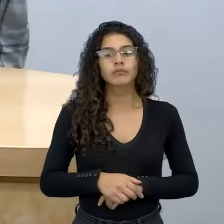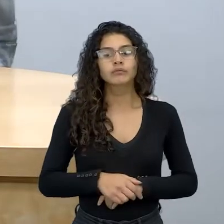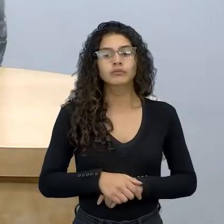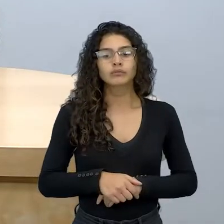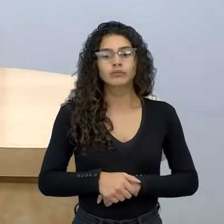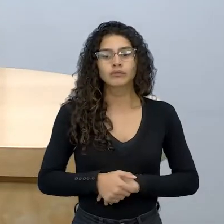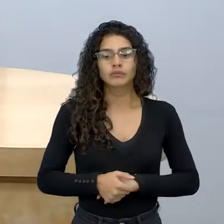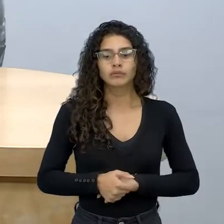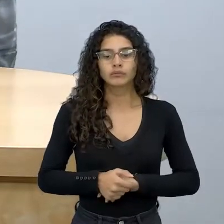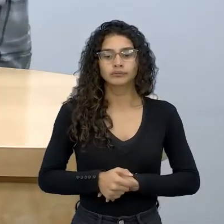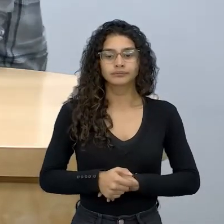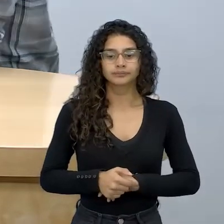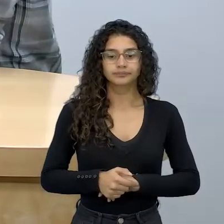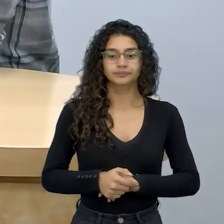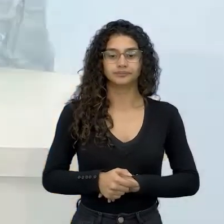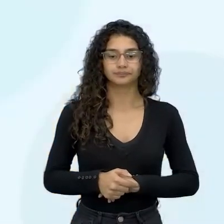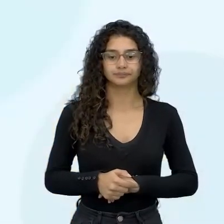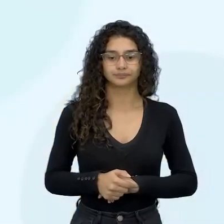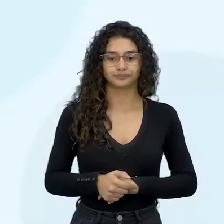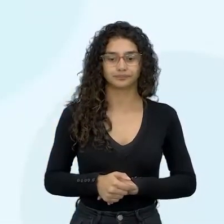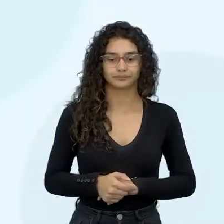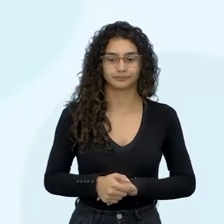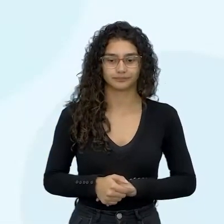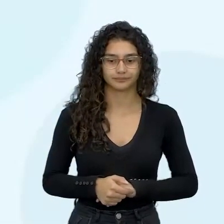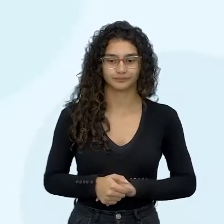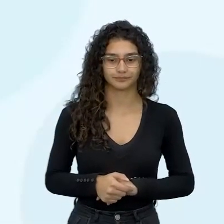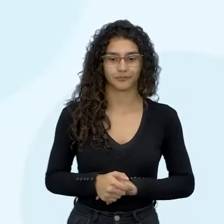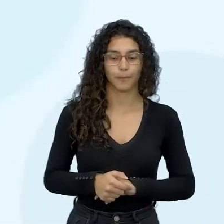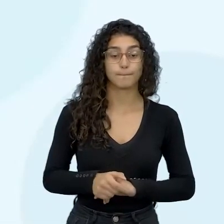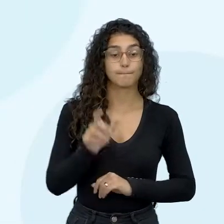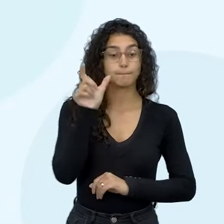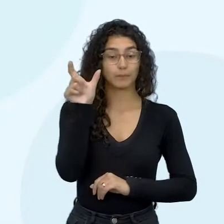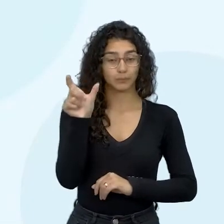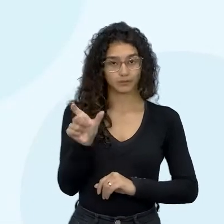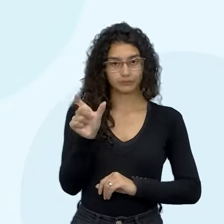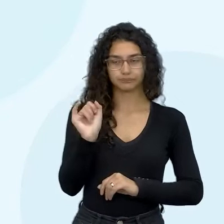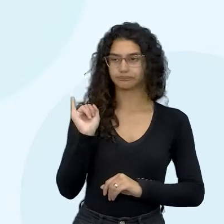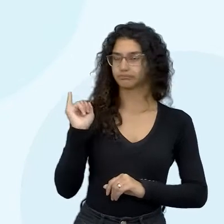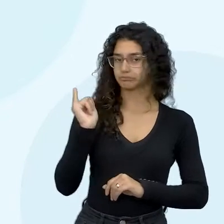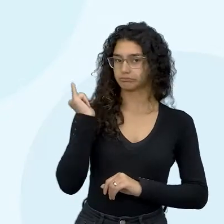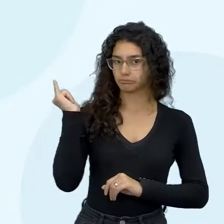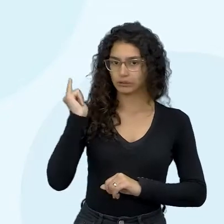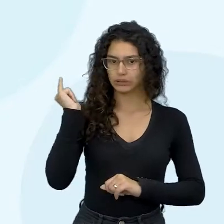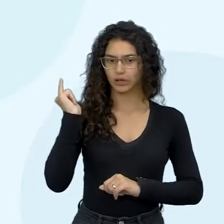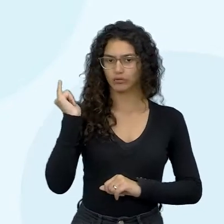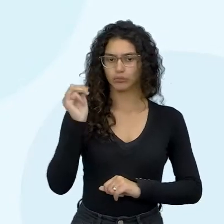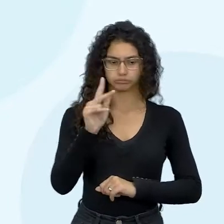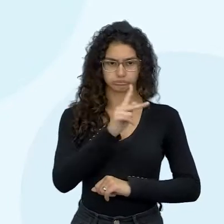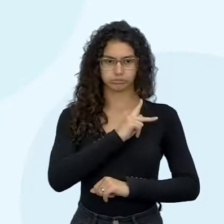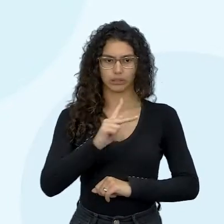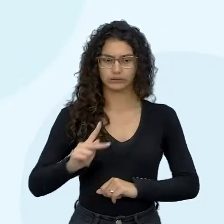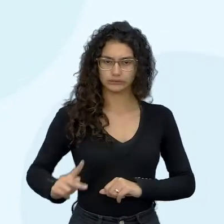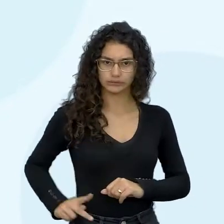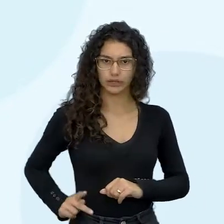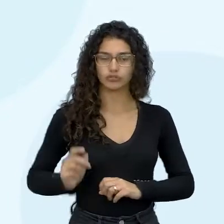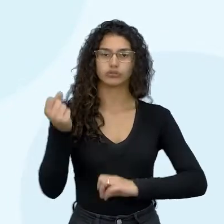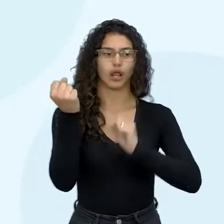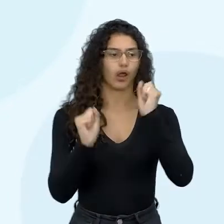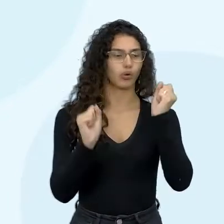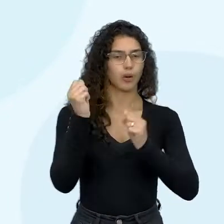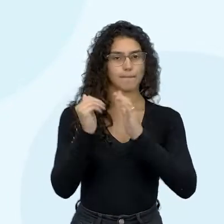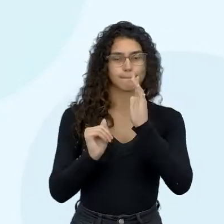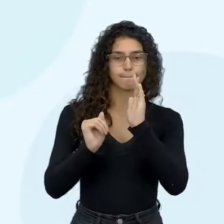ok? Então aqui, ó, por ser uma pessoa muito importante, o presidente, né, da